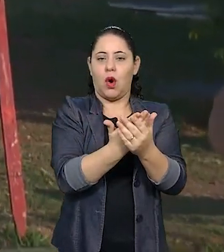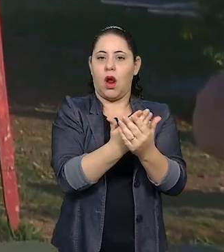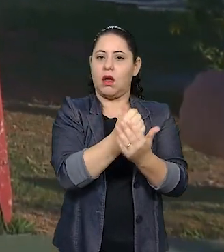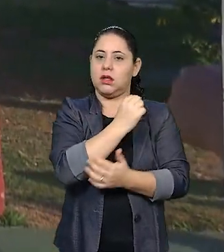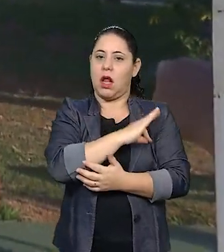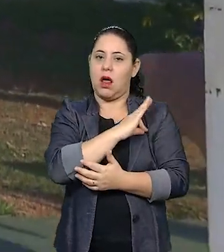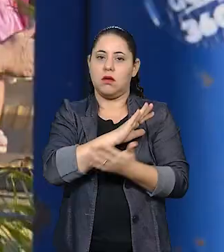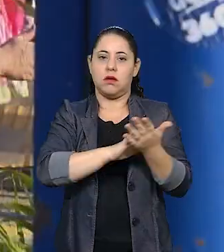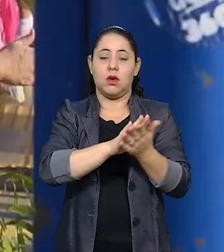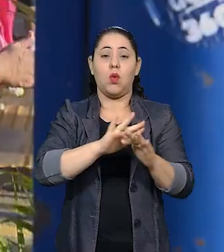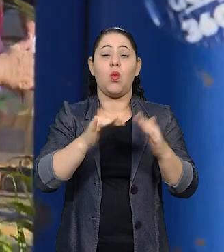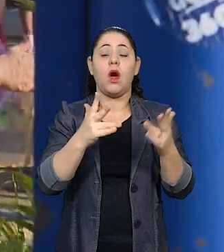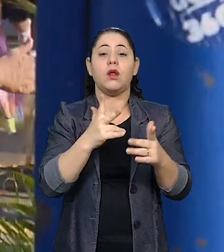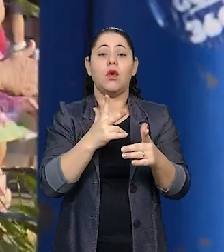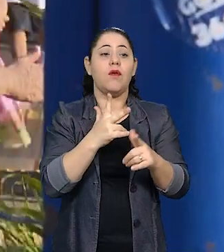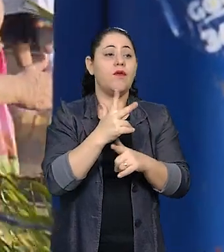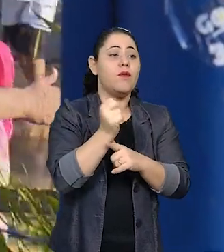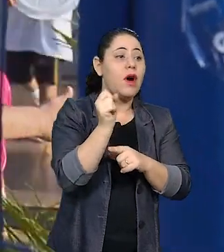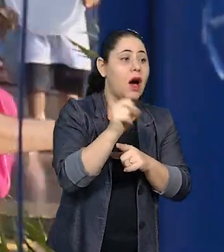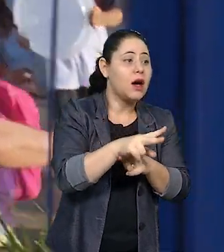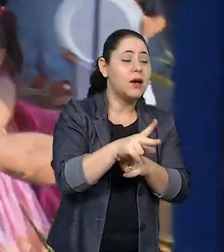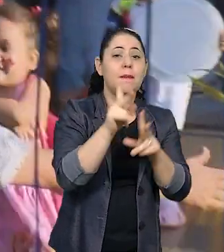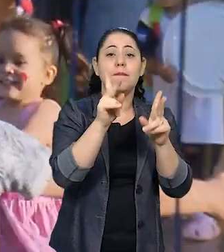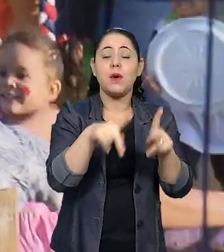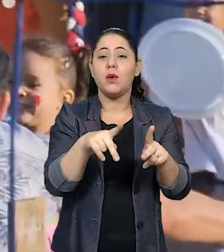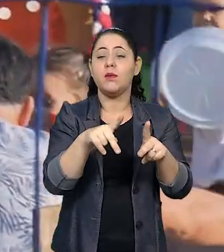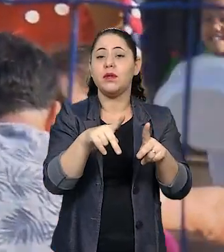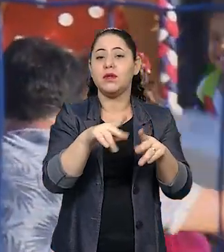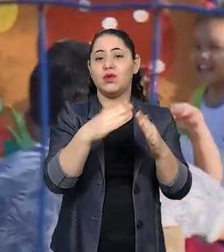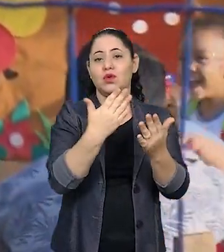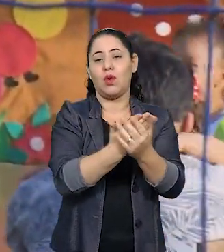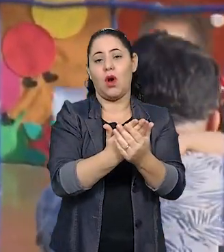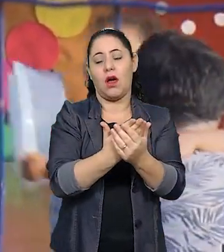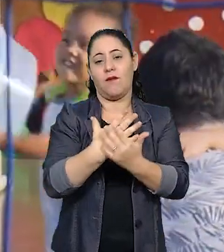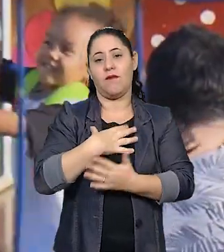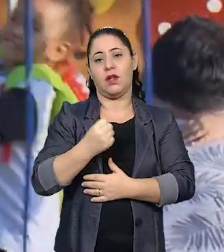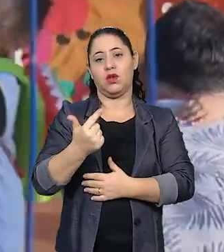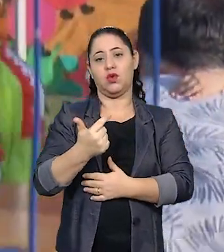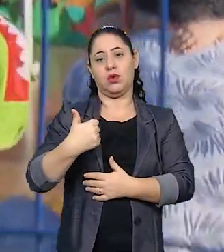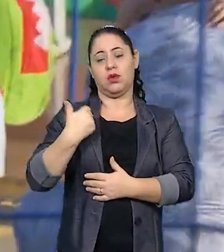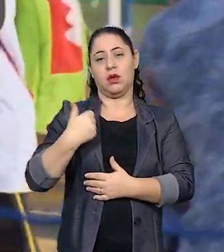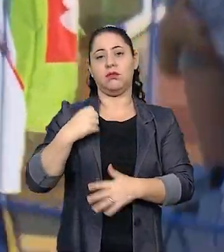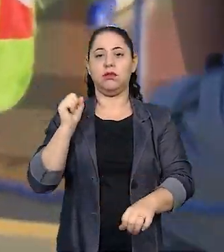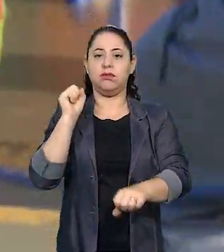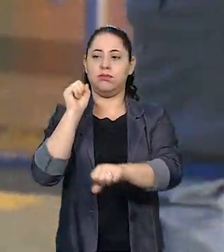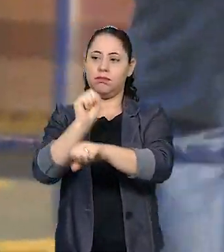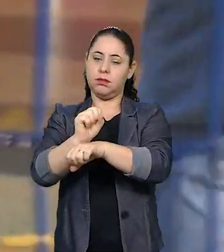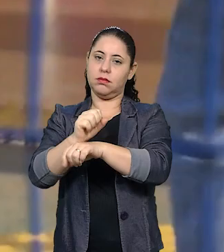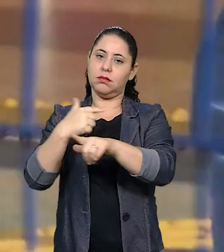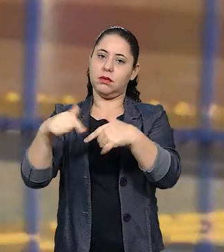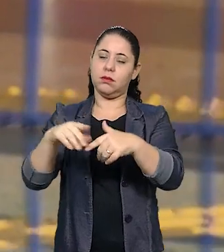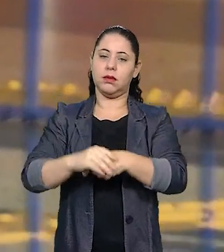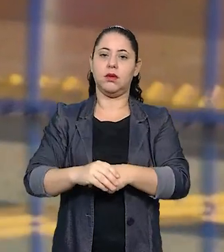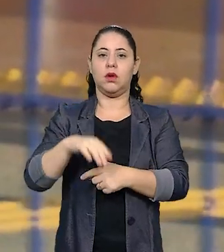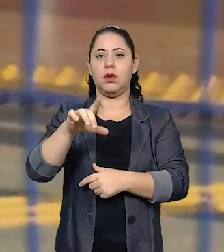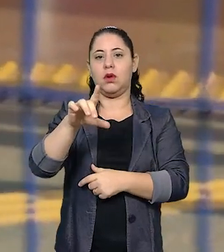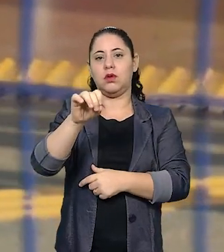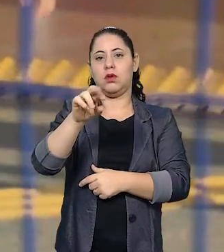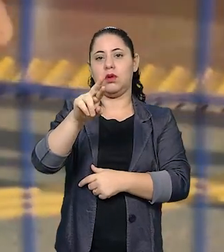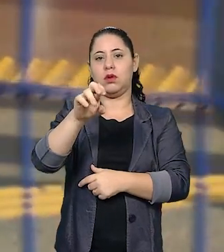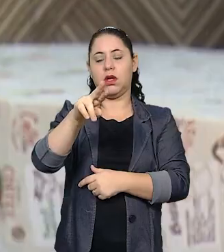Ao contrário do que a gente viu até agora, Josiane não teve acesso a berçário, muito menos ao auxílio. Quando conseguiu vaga